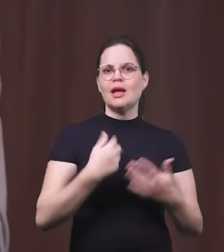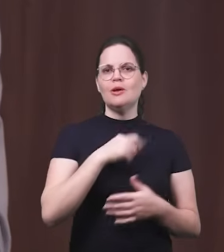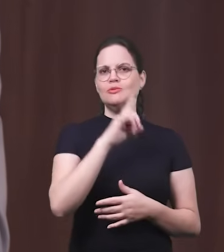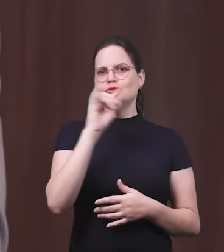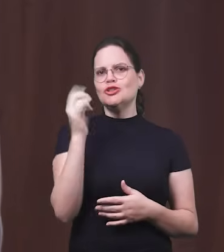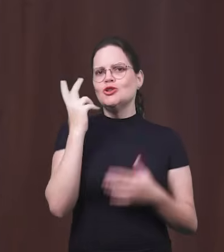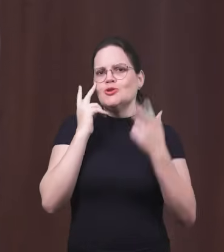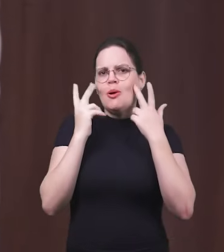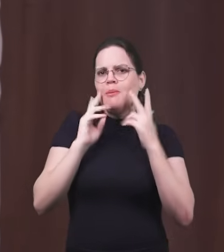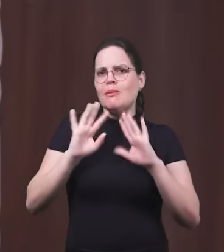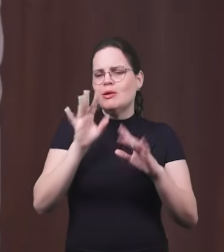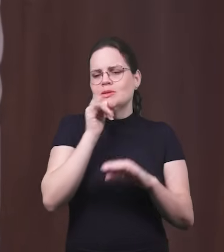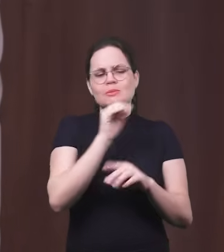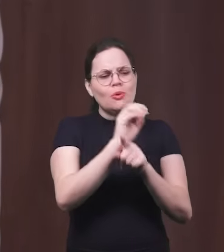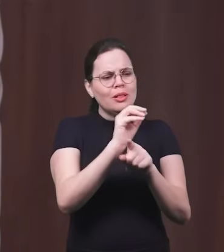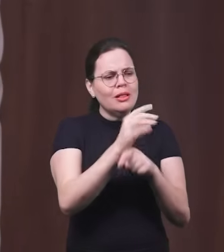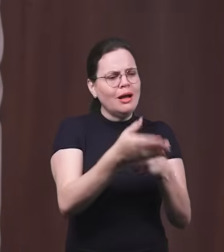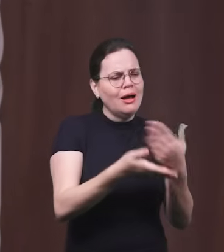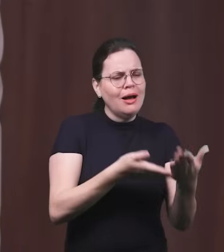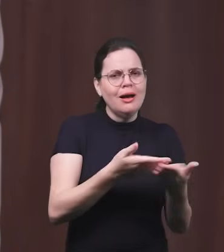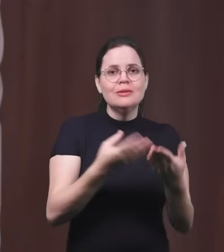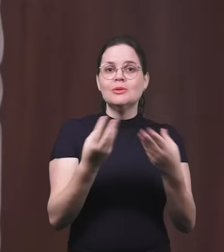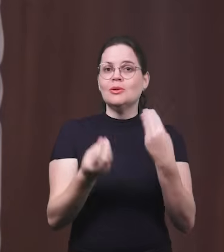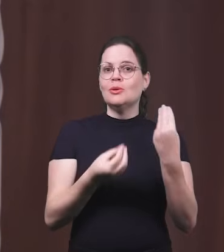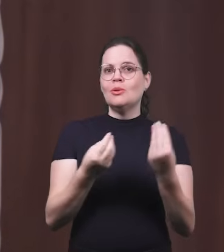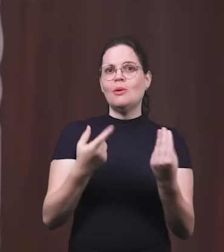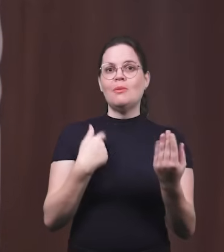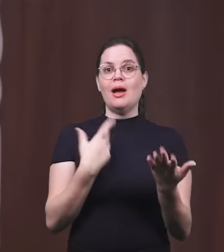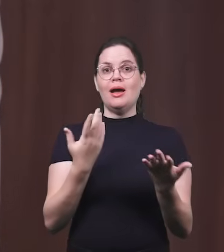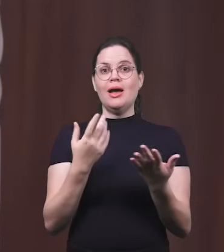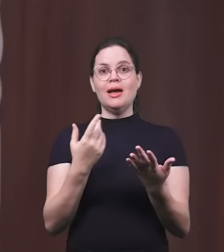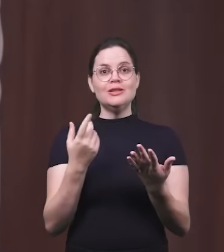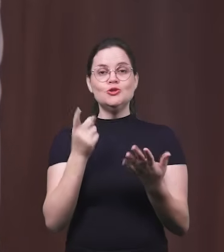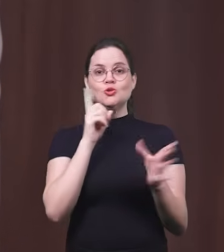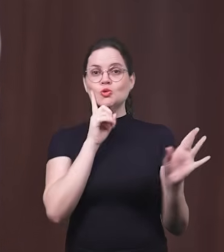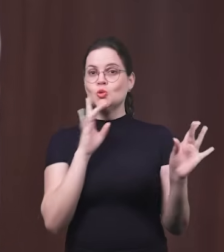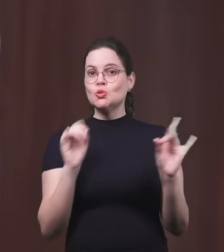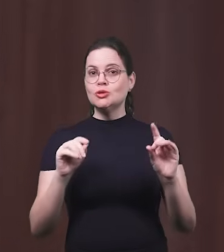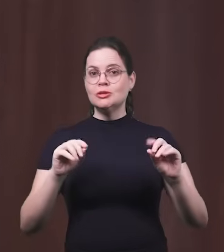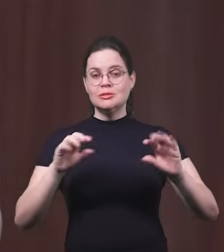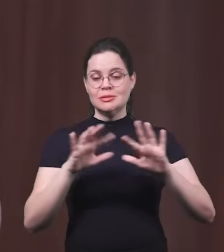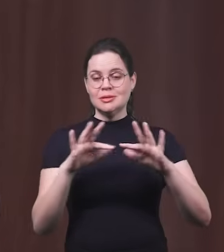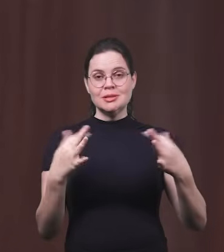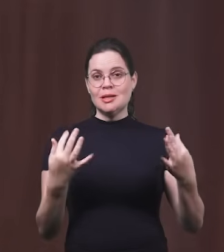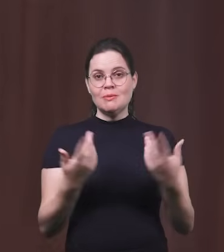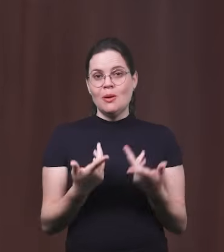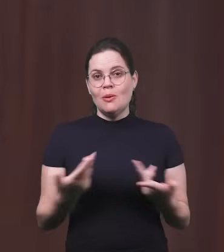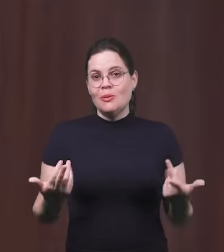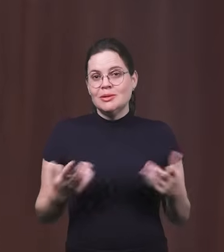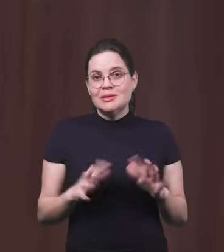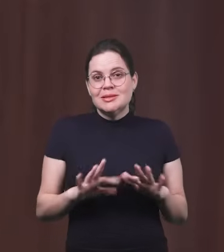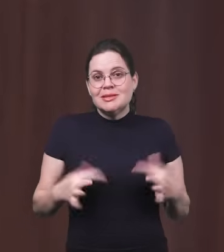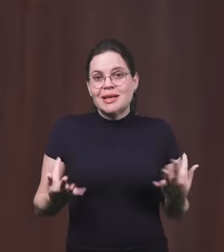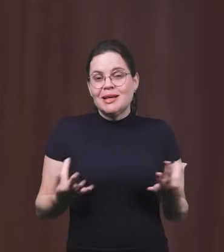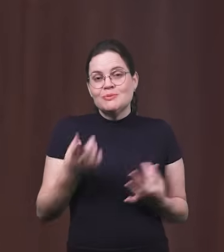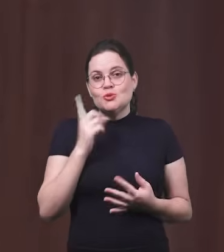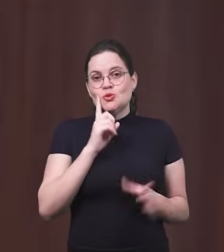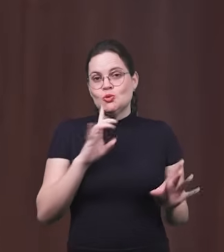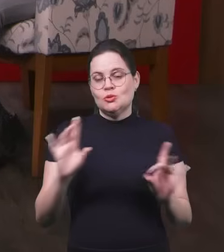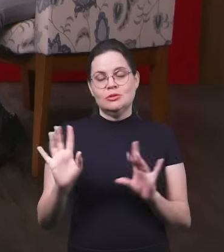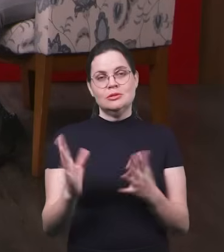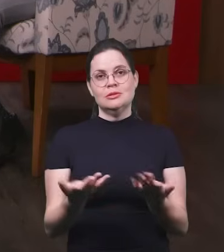Não, o cuidado, com os gravetos do dia a dia. É